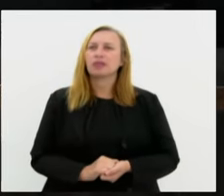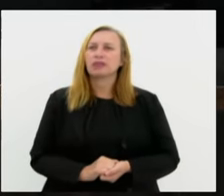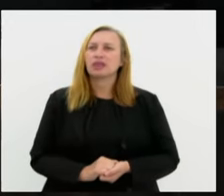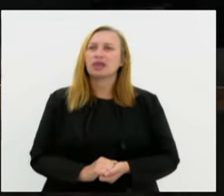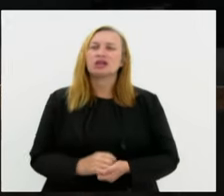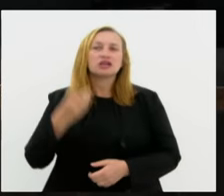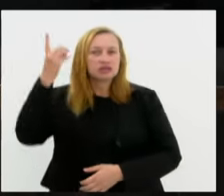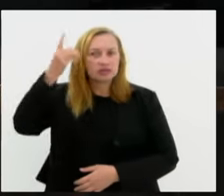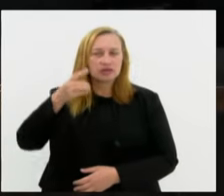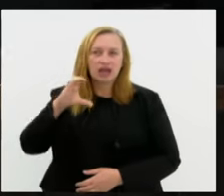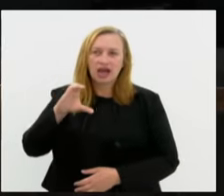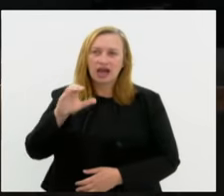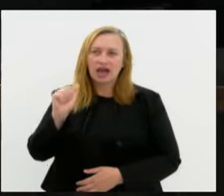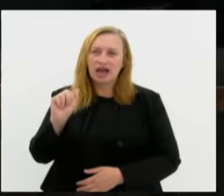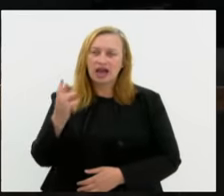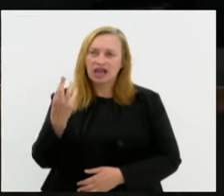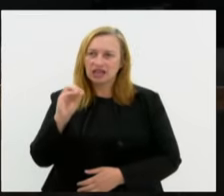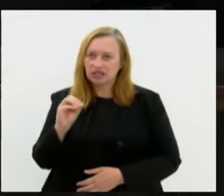Deputado Carlinhos, BNH.